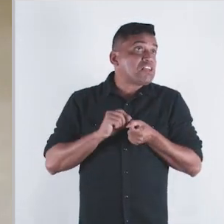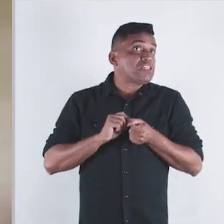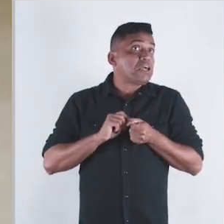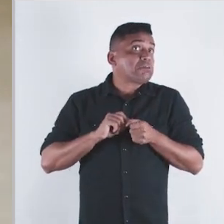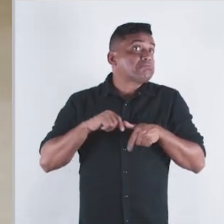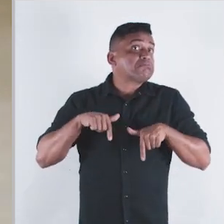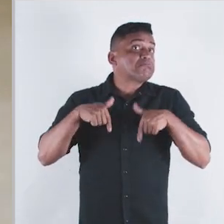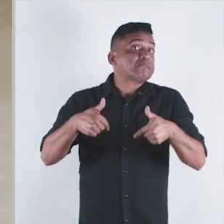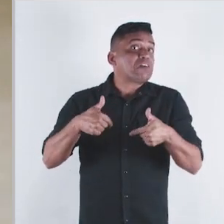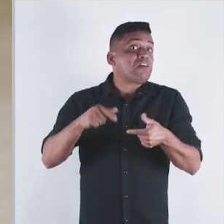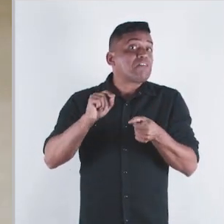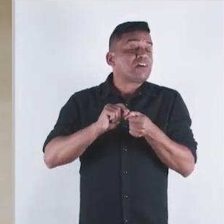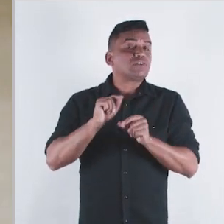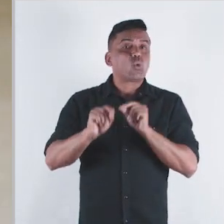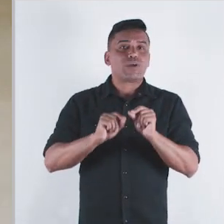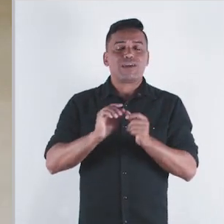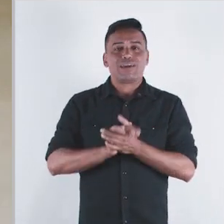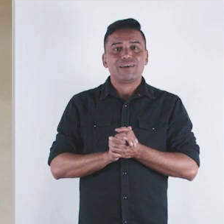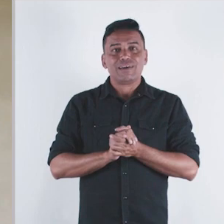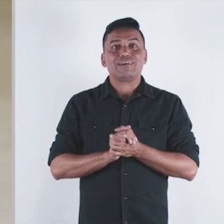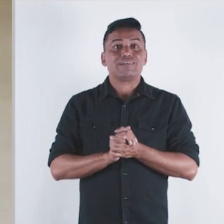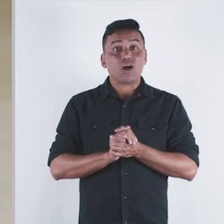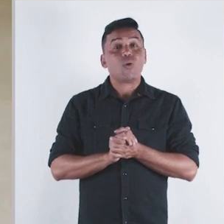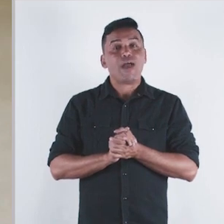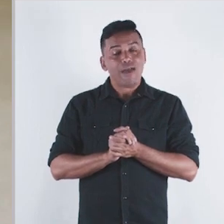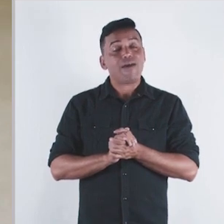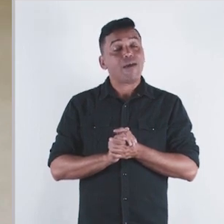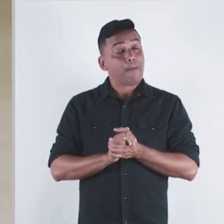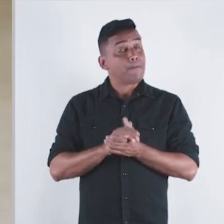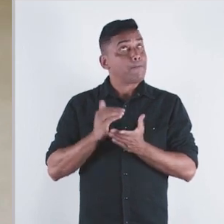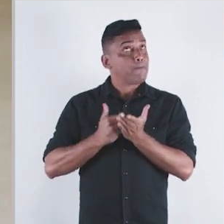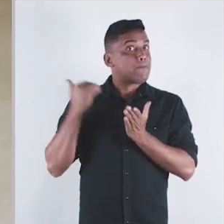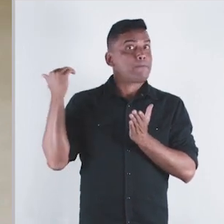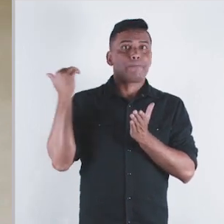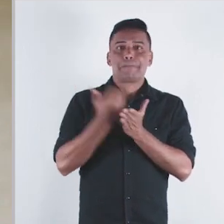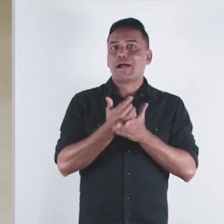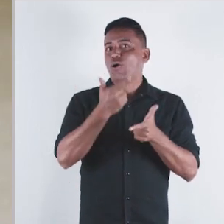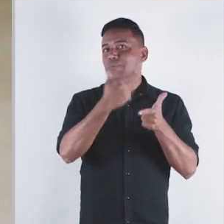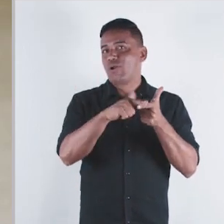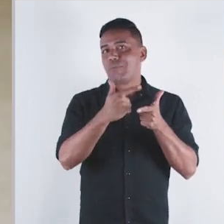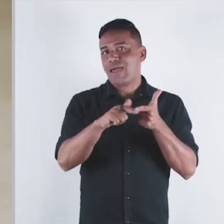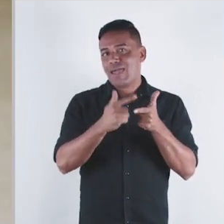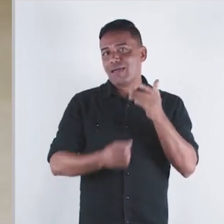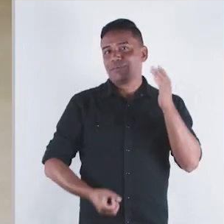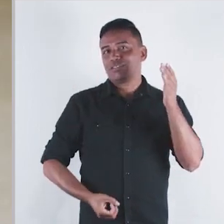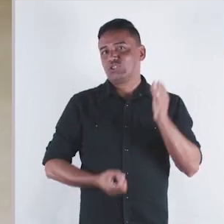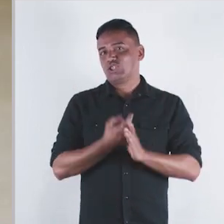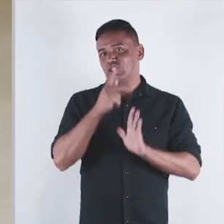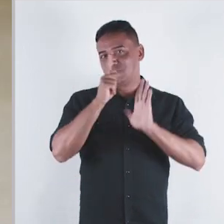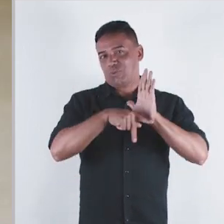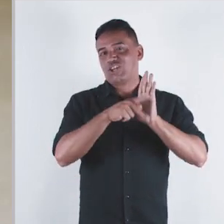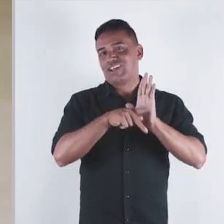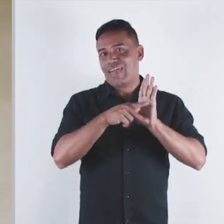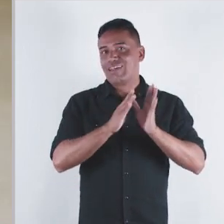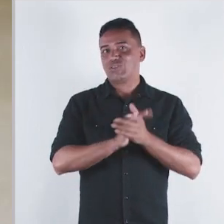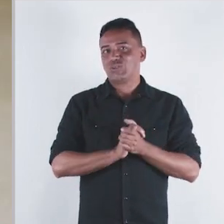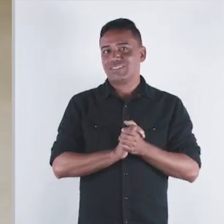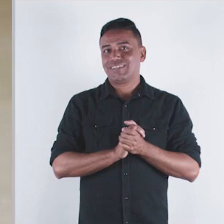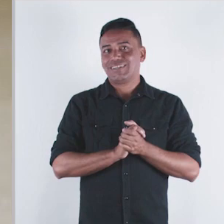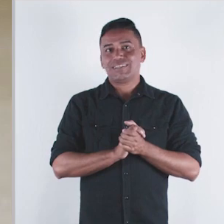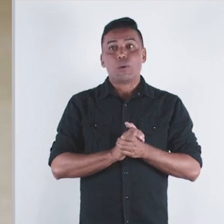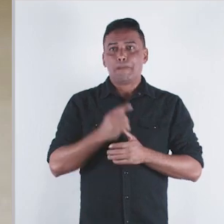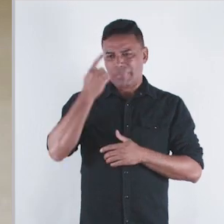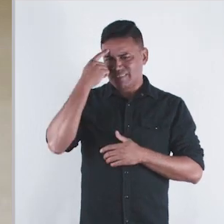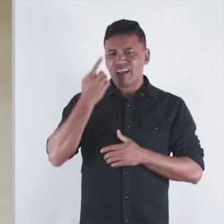Essa foi a grande questão no início do projeto, né, da construção desse arquivo. Porque a gente pensava assim, não, a gente